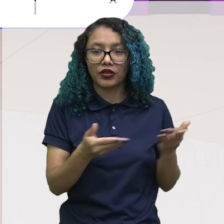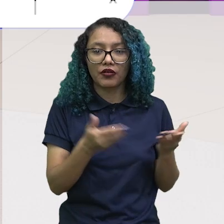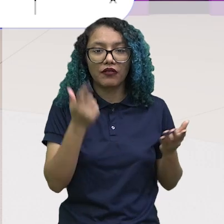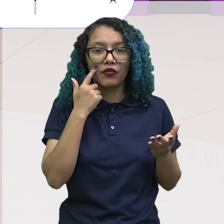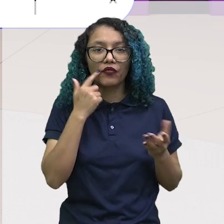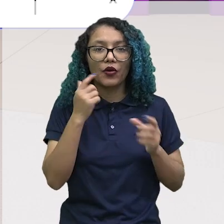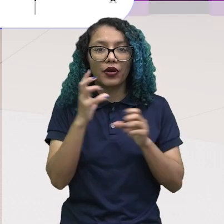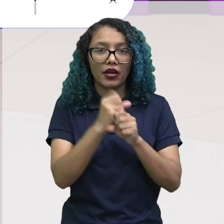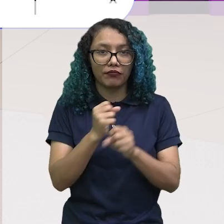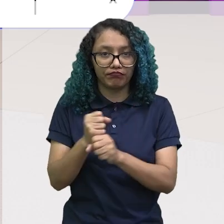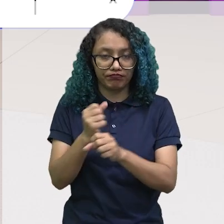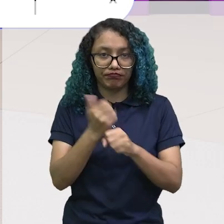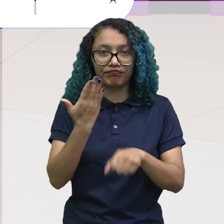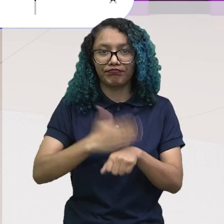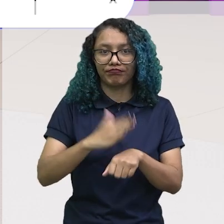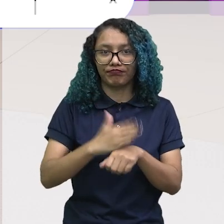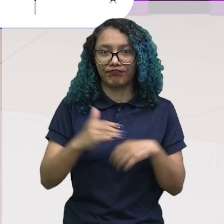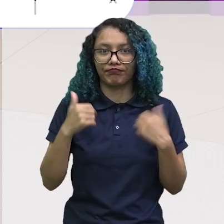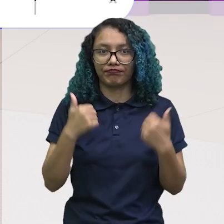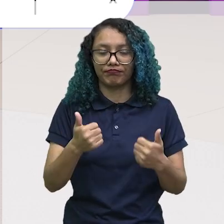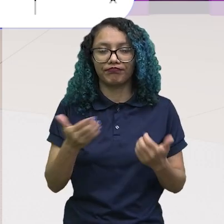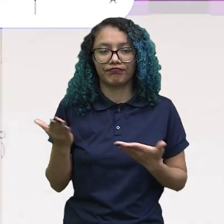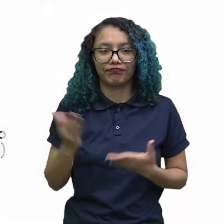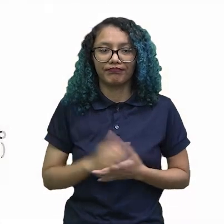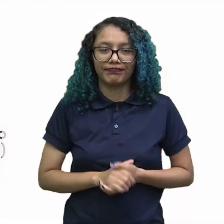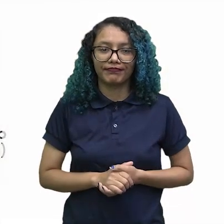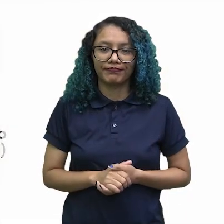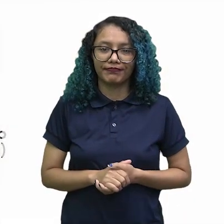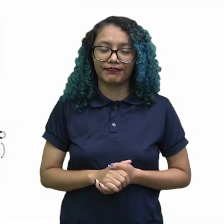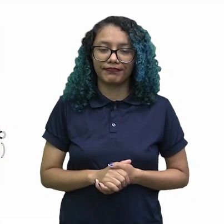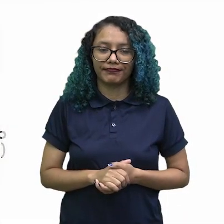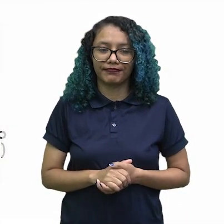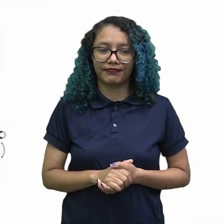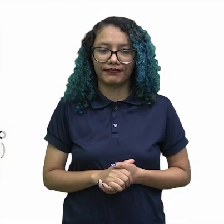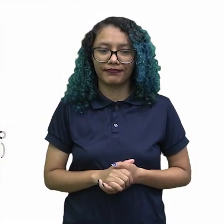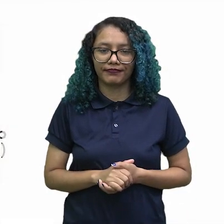à resolução de um exercício de juros compostos. Vem na tela comigo.